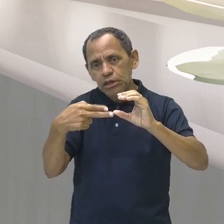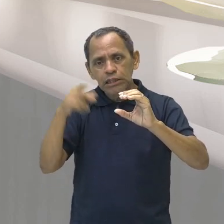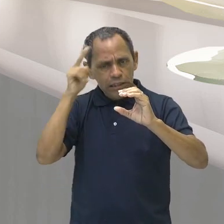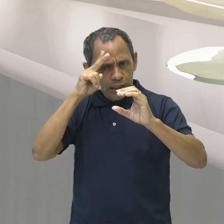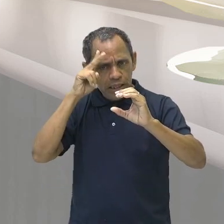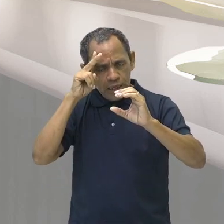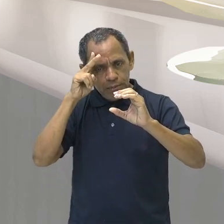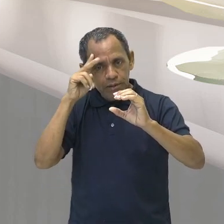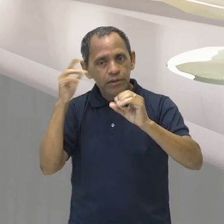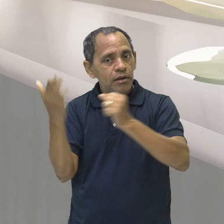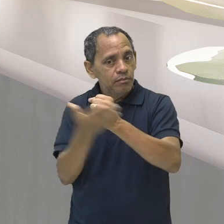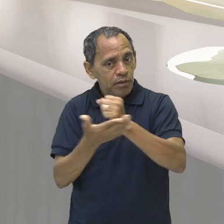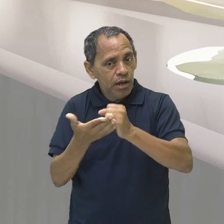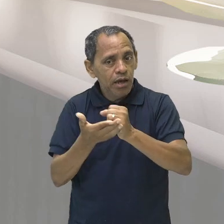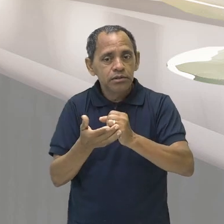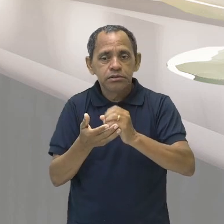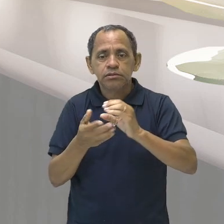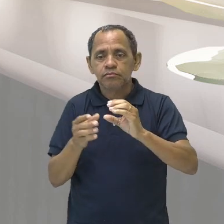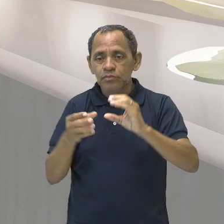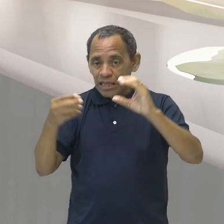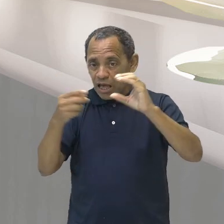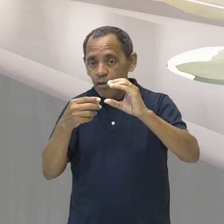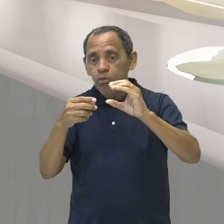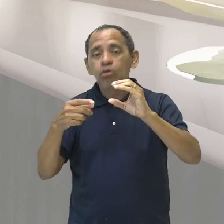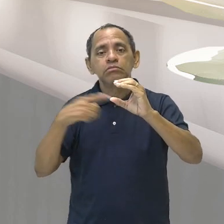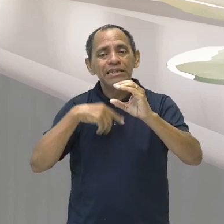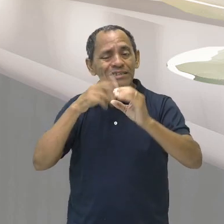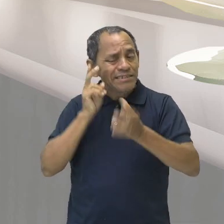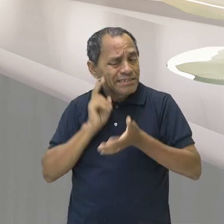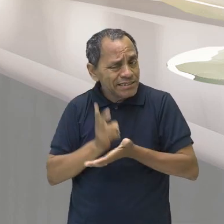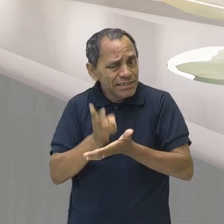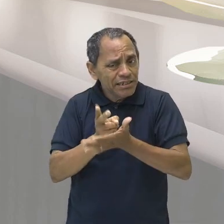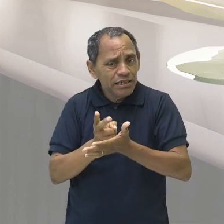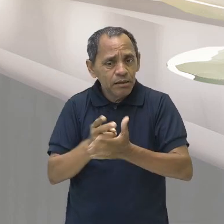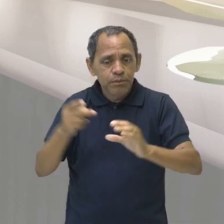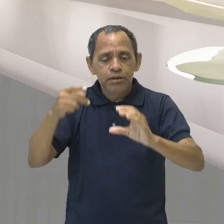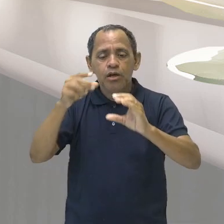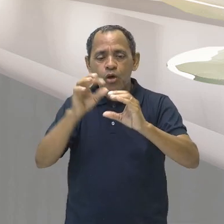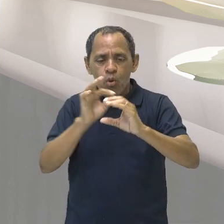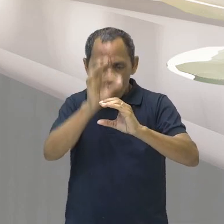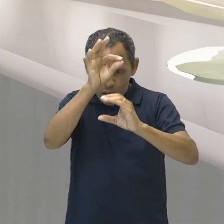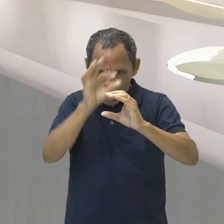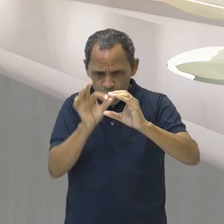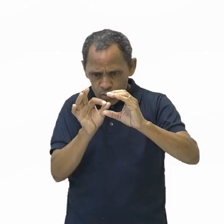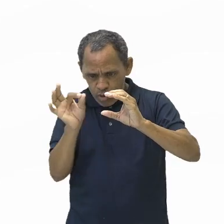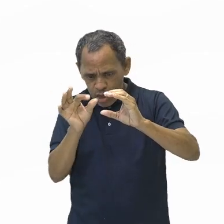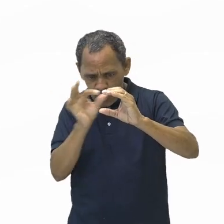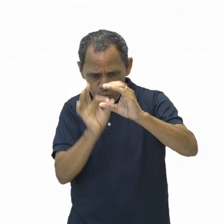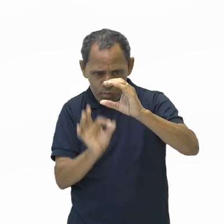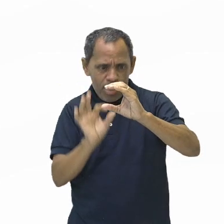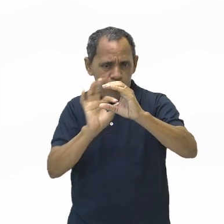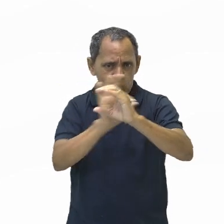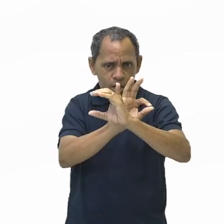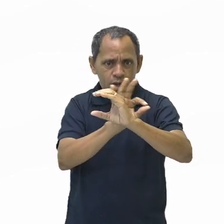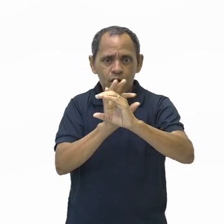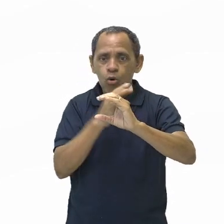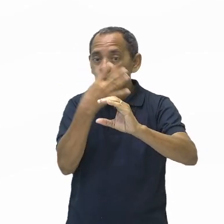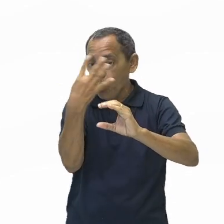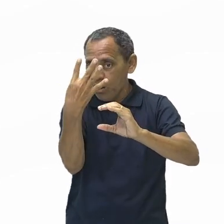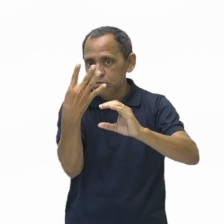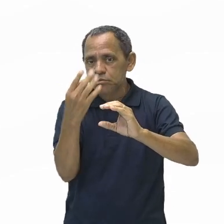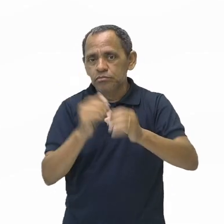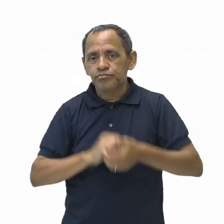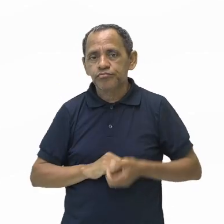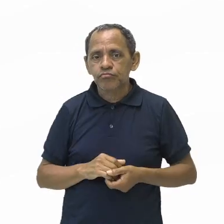base. O carbono sempre faz 4 ligações, tá bom? Então, vamos adiante.